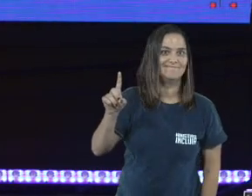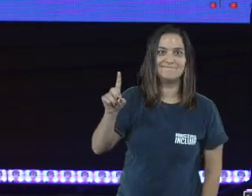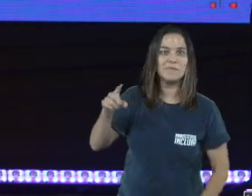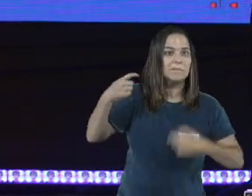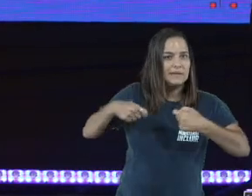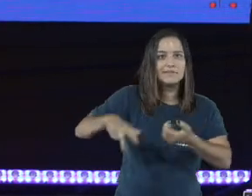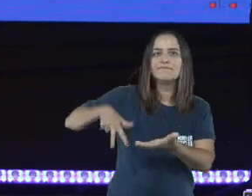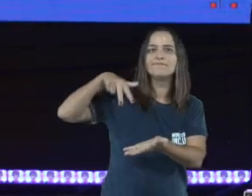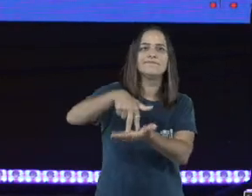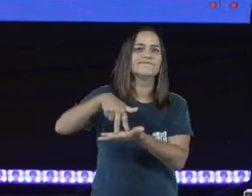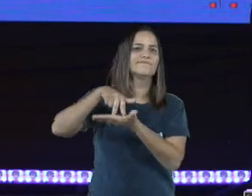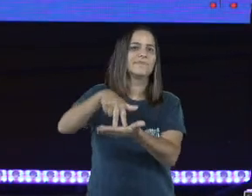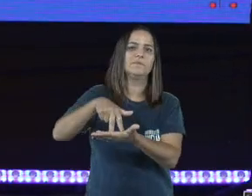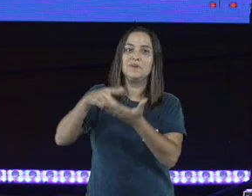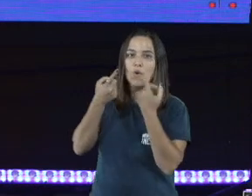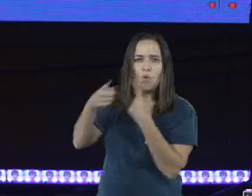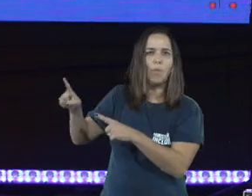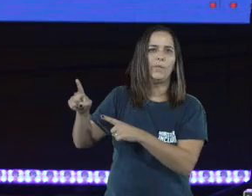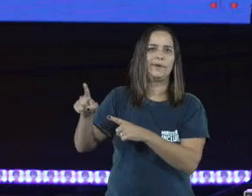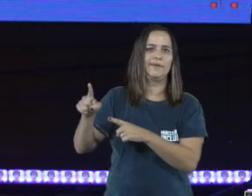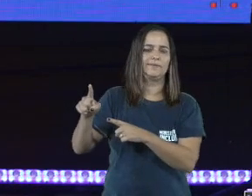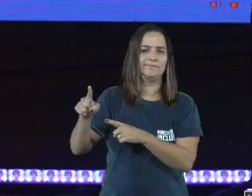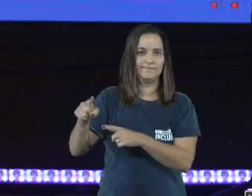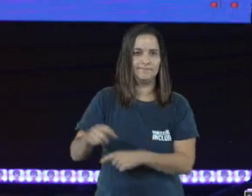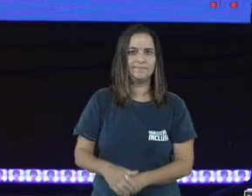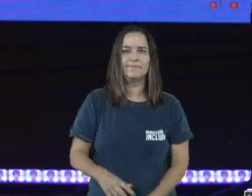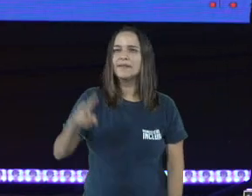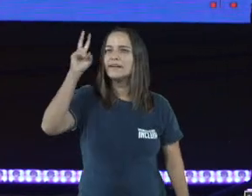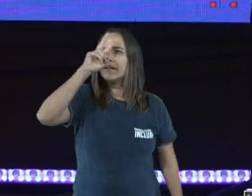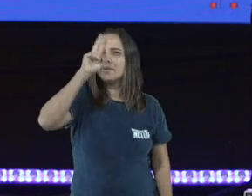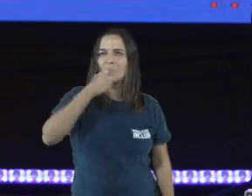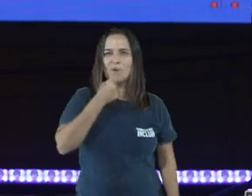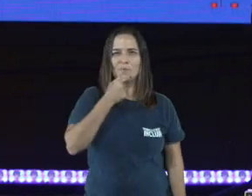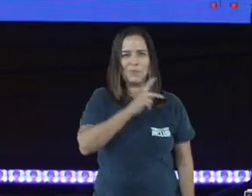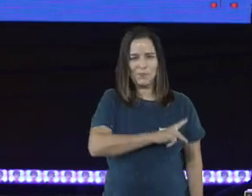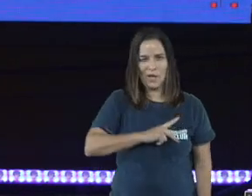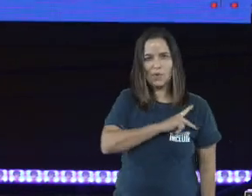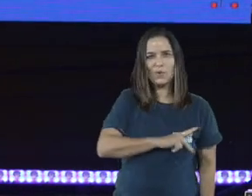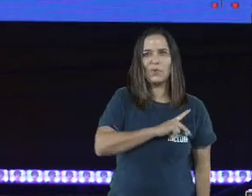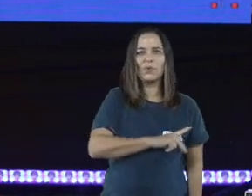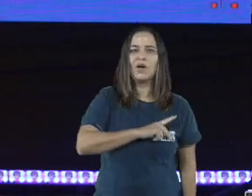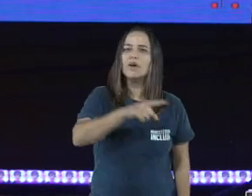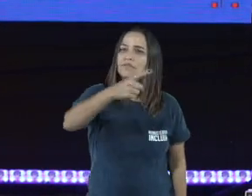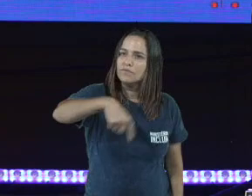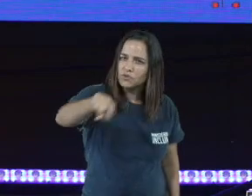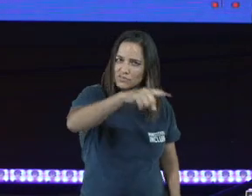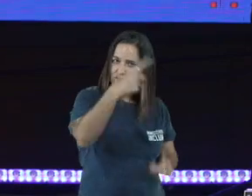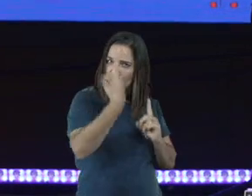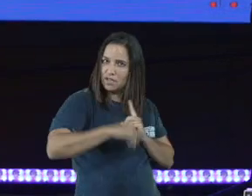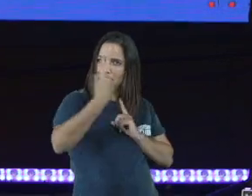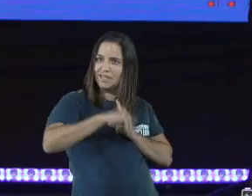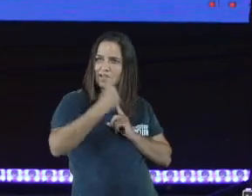disse o você me bateu mas você esquecer do que eu tenho cidadania Romana para dar ruim É eu sei meus direitos